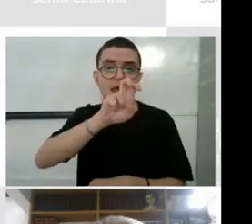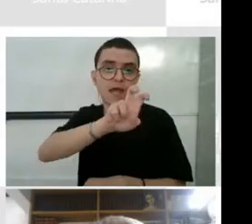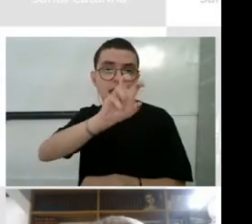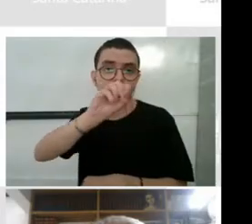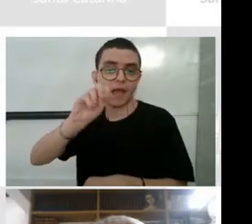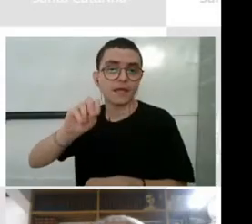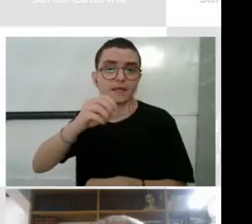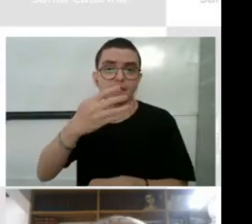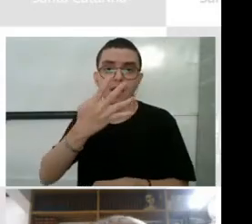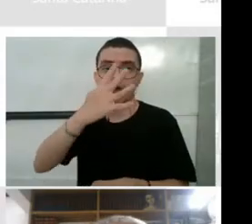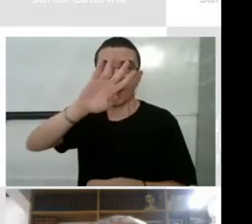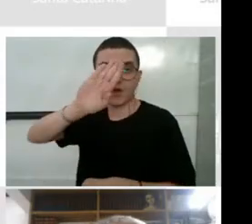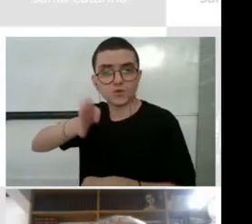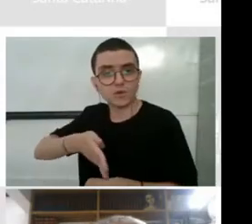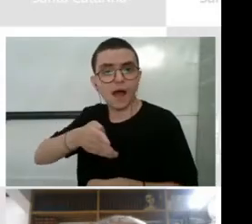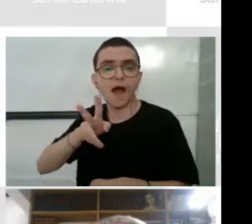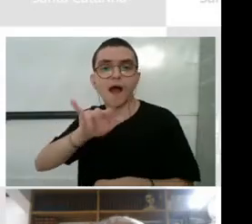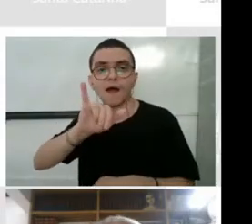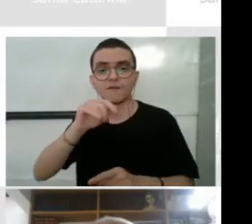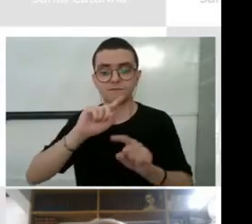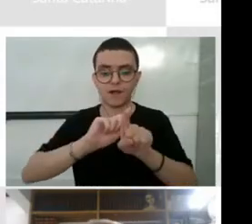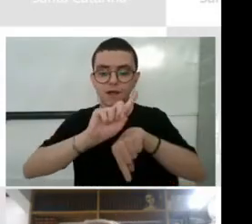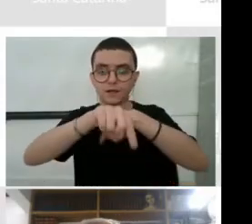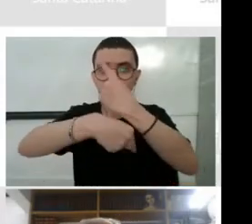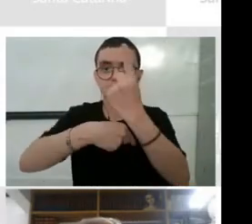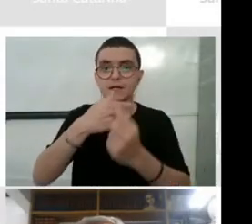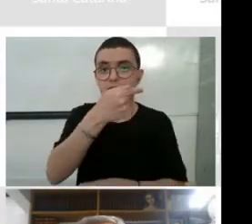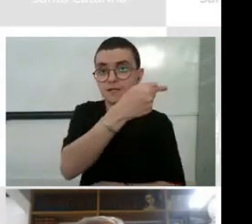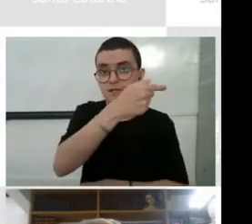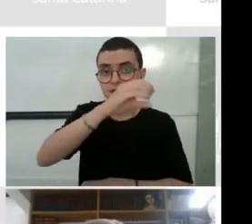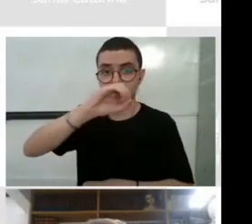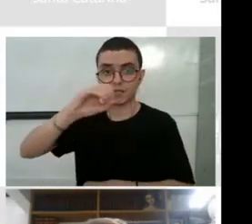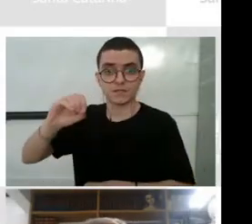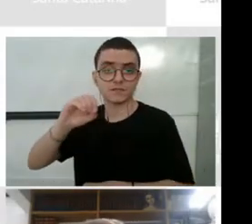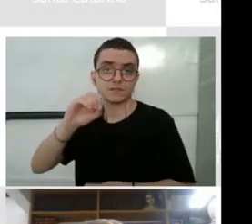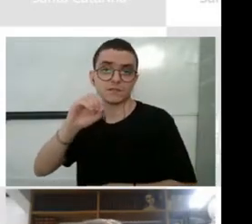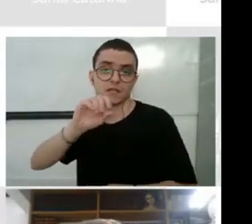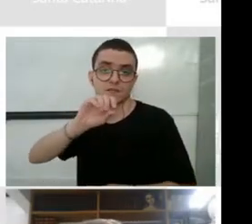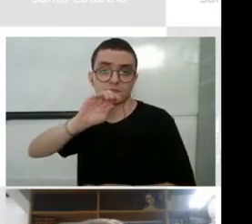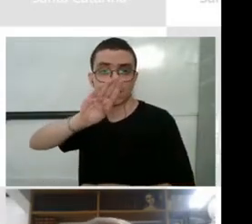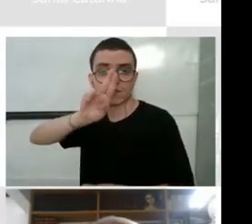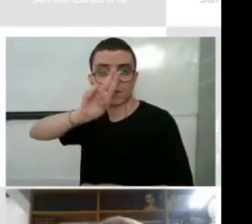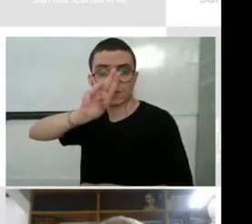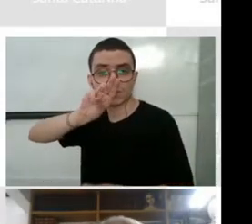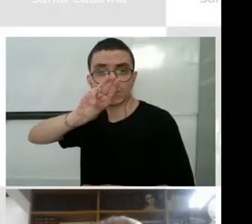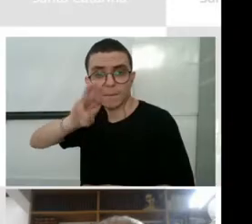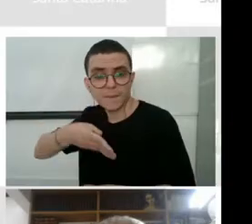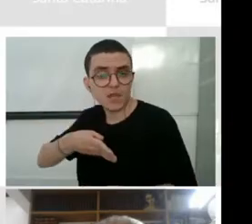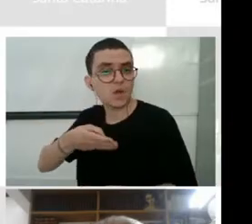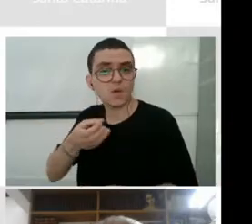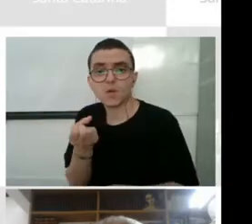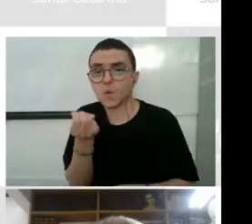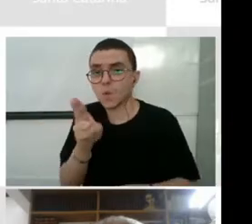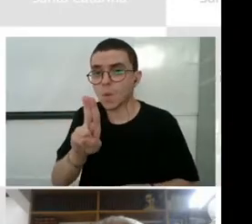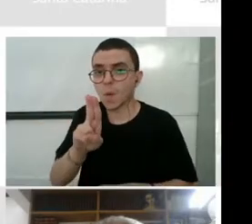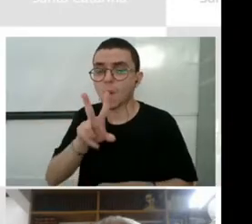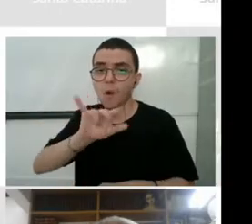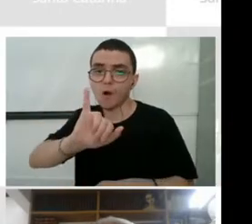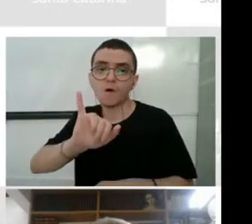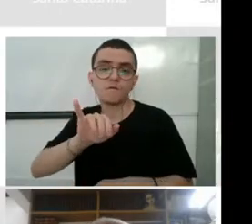para 700 bilhões de BTUs, ou permaneceremos dentro dos 500 BTUs, né, quadrilhões de